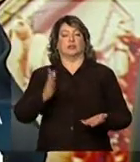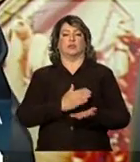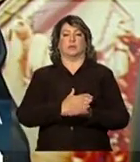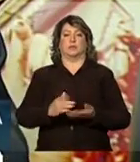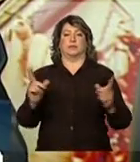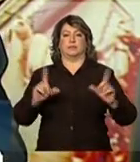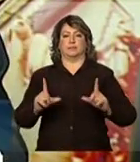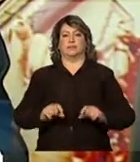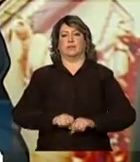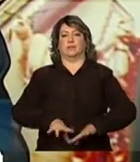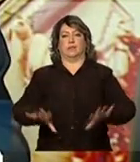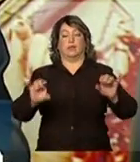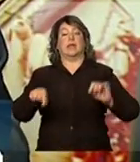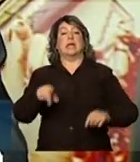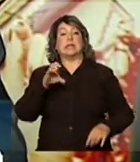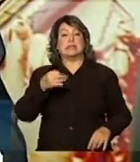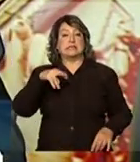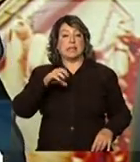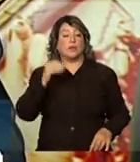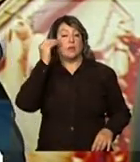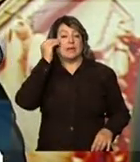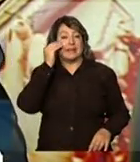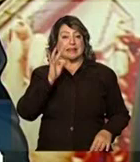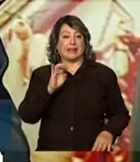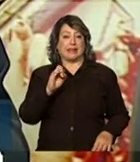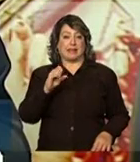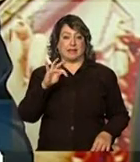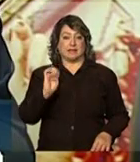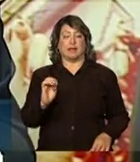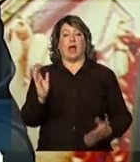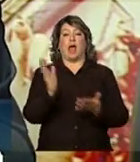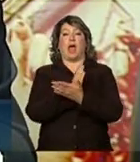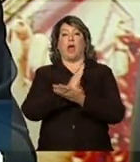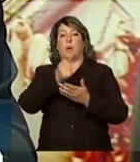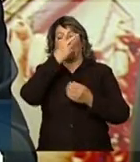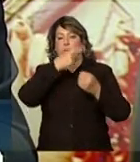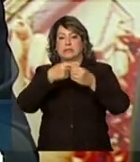Os centros de testagem, alguns municípios em